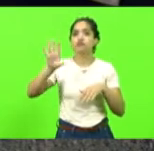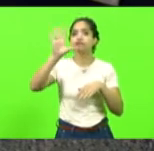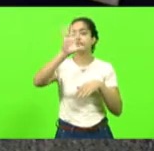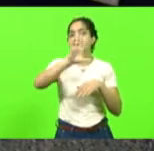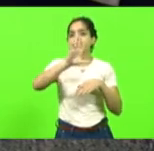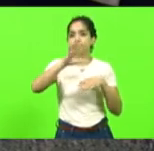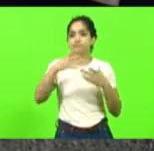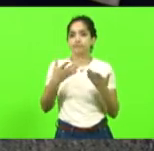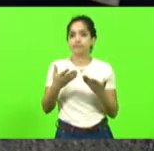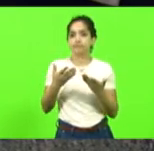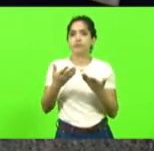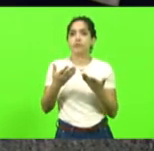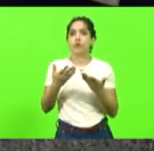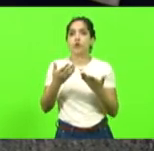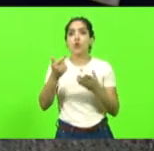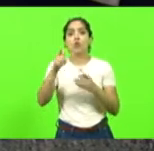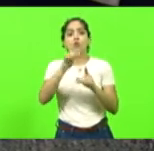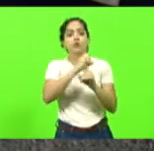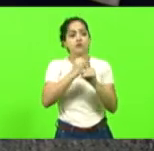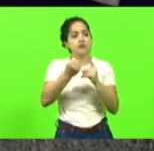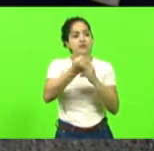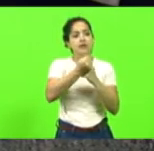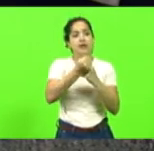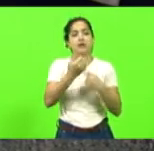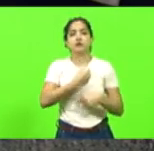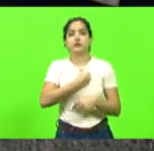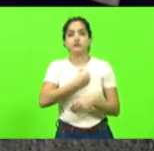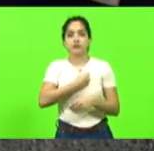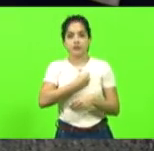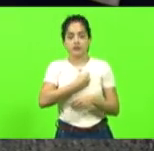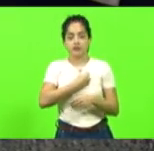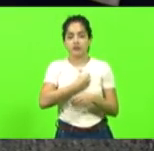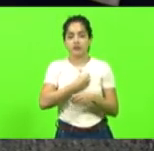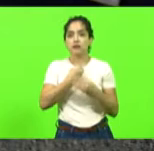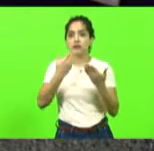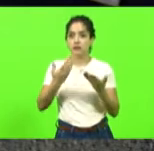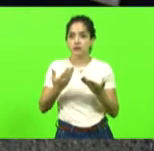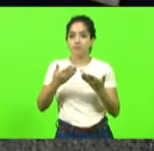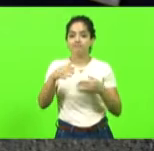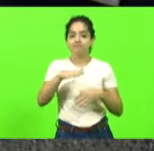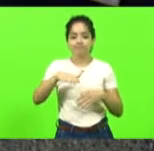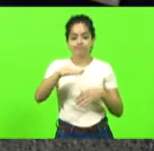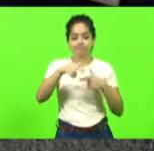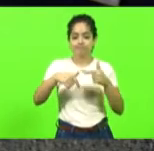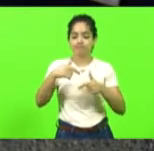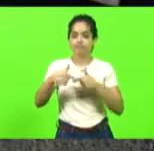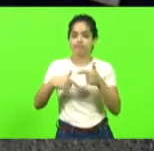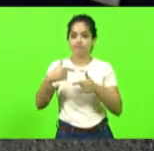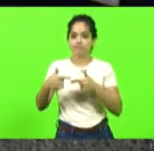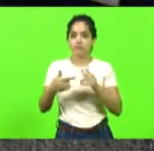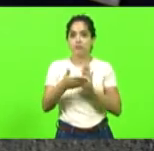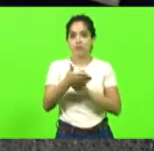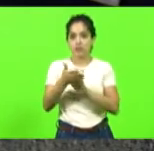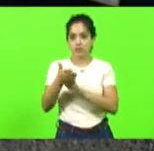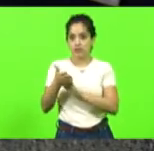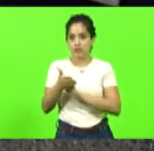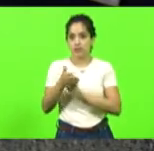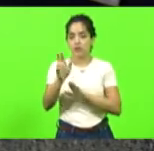modelo de sociedade, por um outro modelo de vida para a classe trabalhadora. Parabéns,